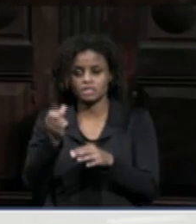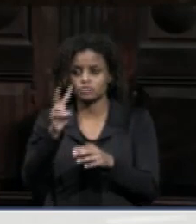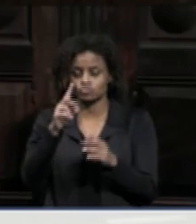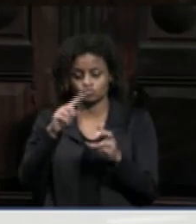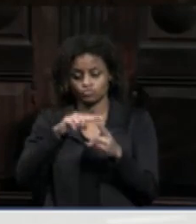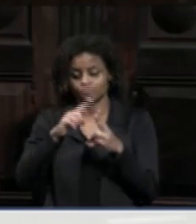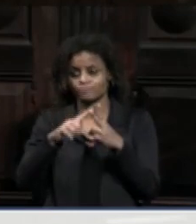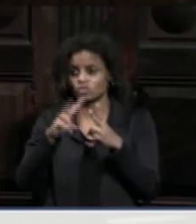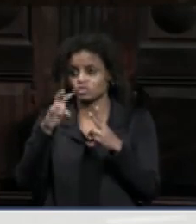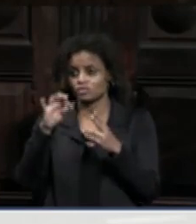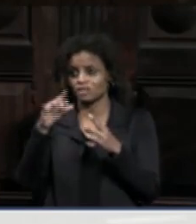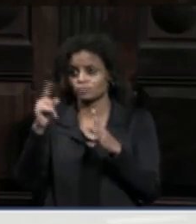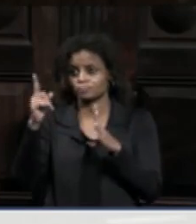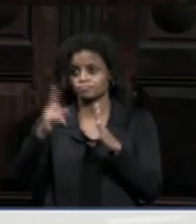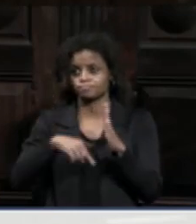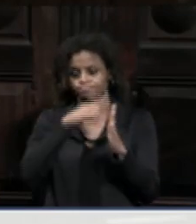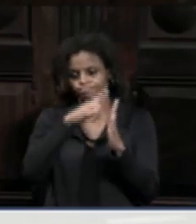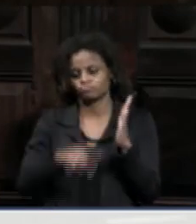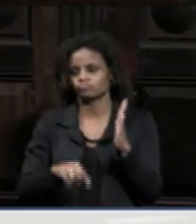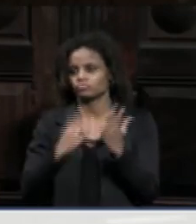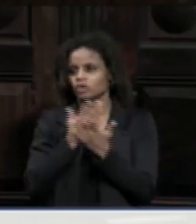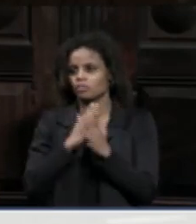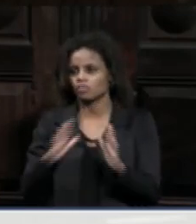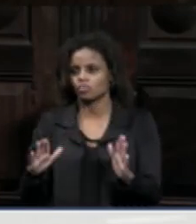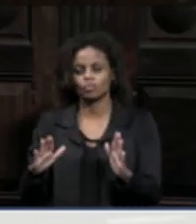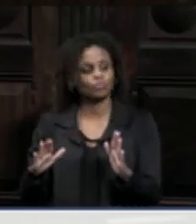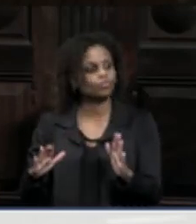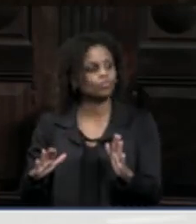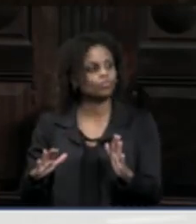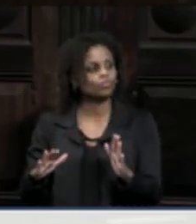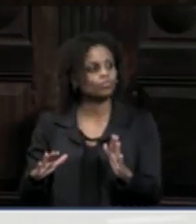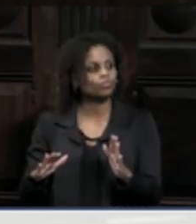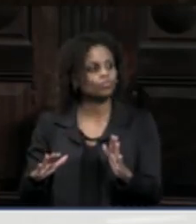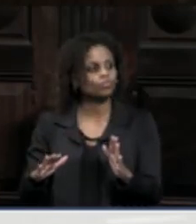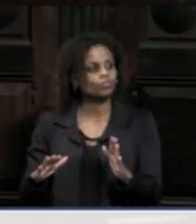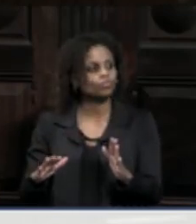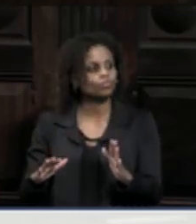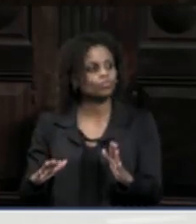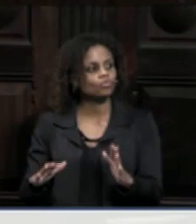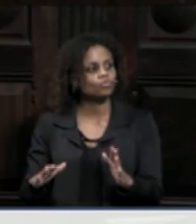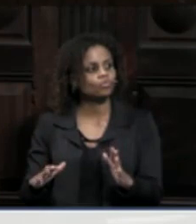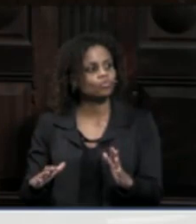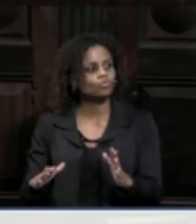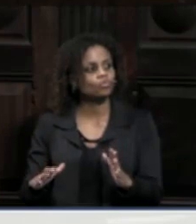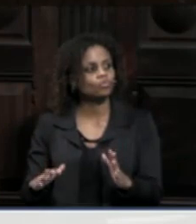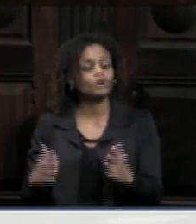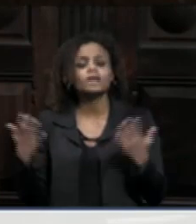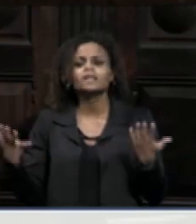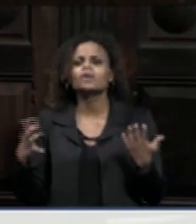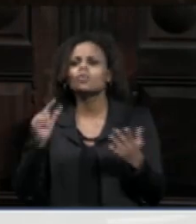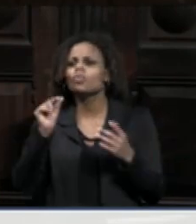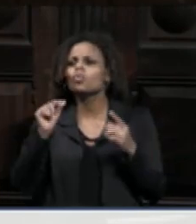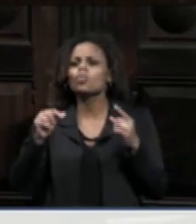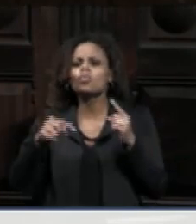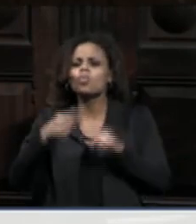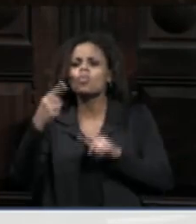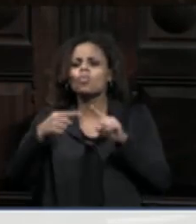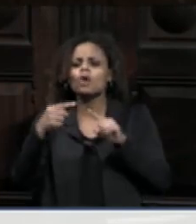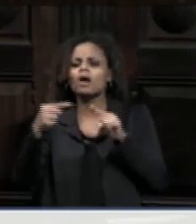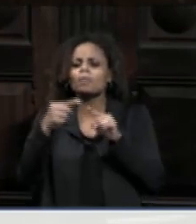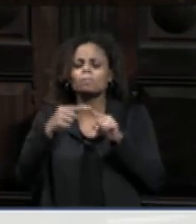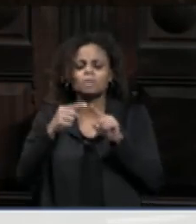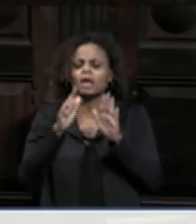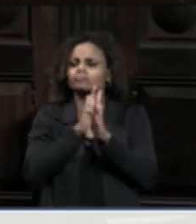vetos foram derrubados. Aí me perguntei, o que tem a nota no jornal? A nota